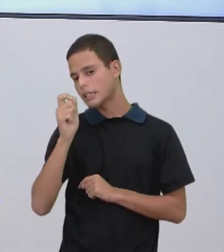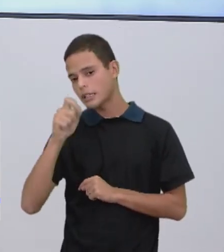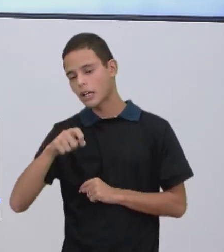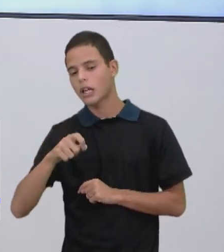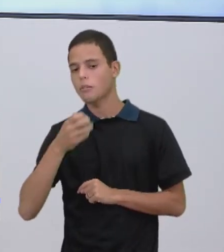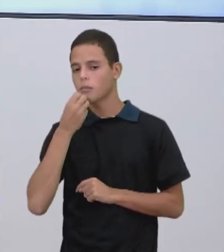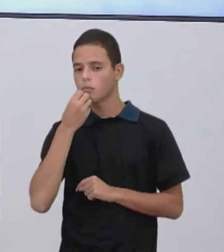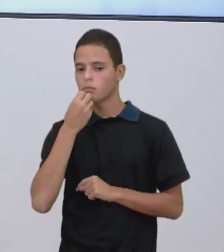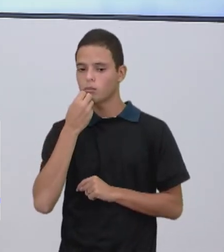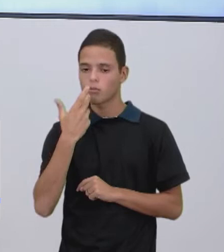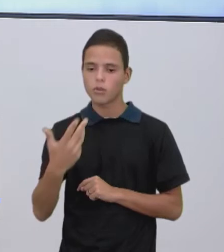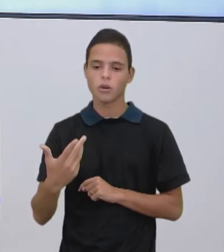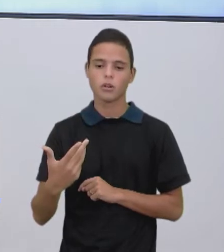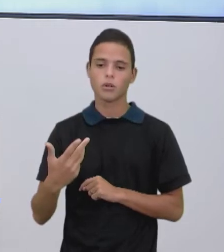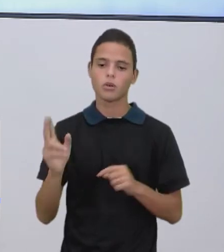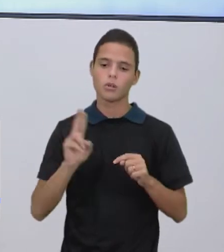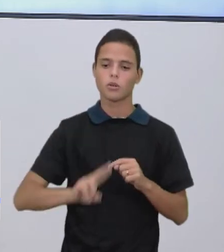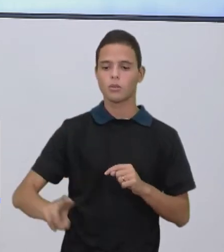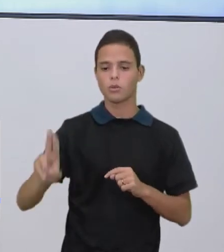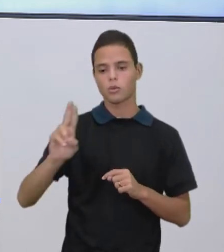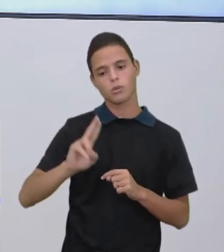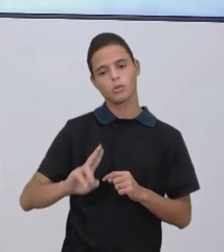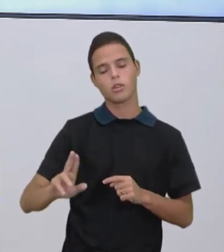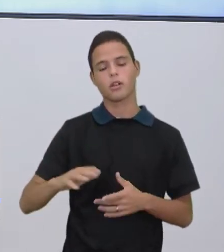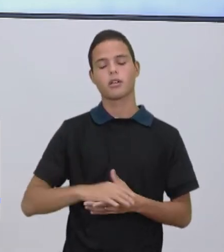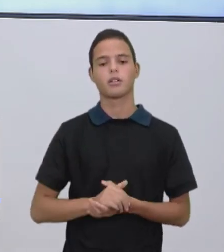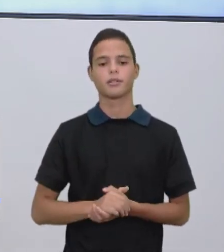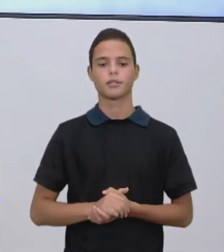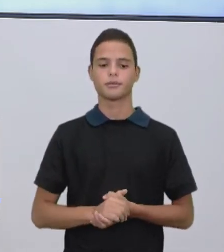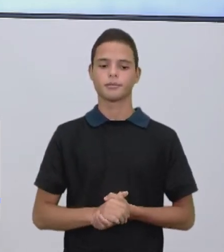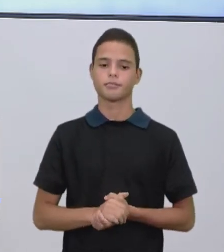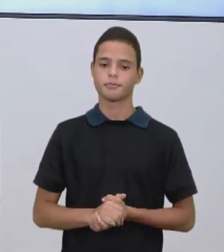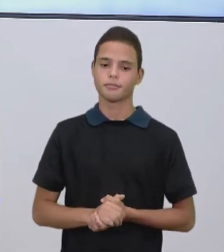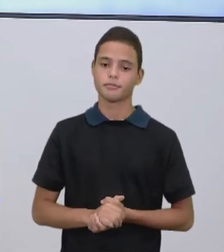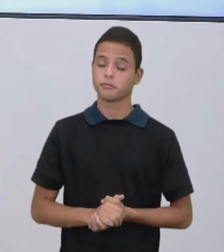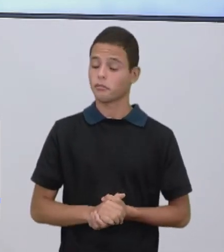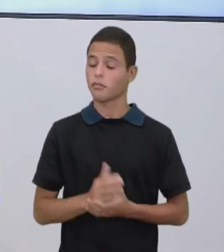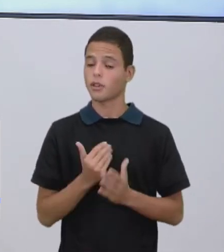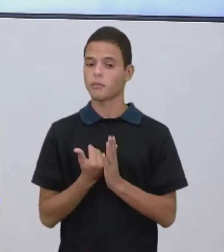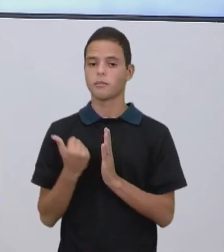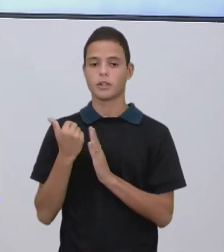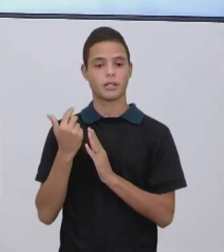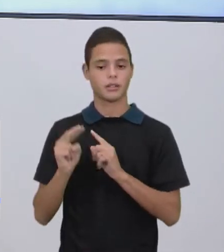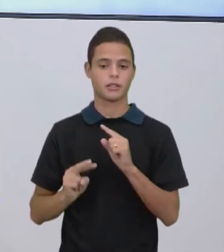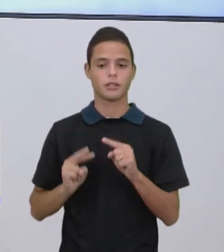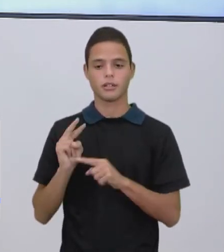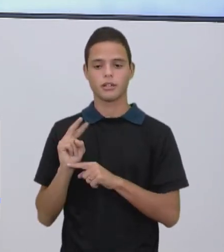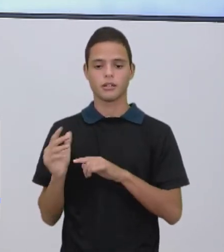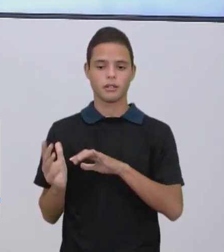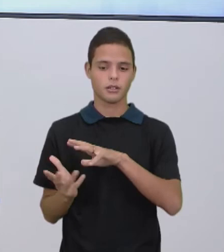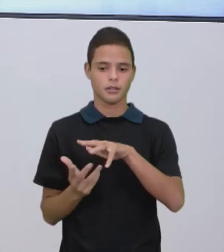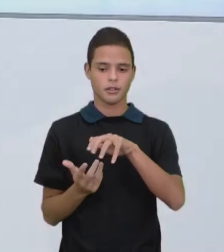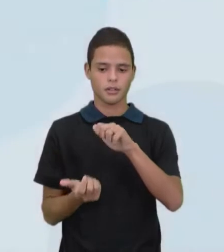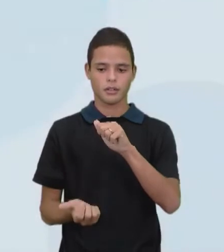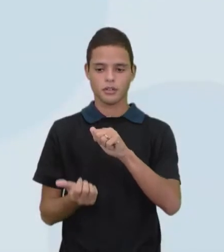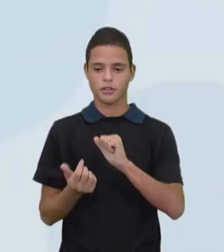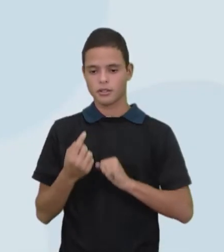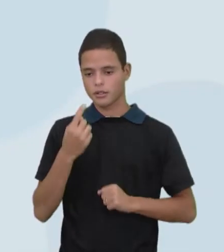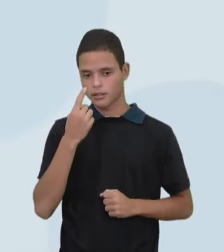fazer o uso desse recurso energético e deixá-lo mais sustentável, tá bom? Voltando aí para a nossa tela,